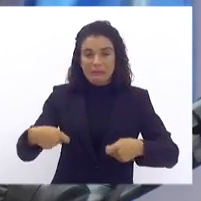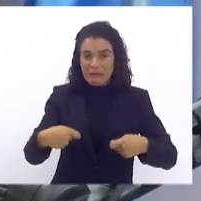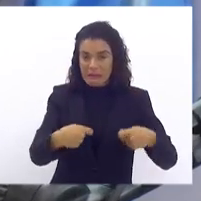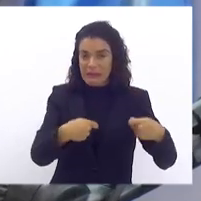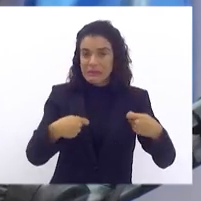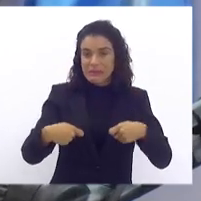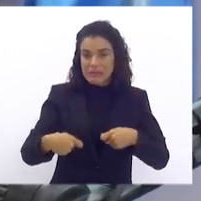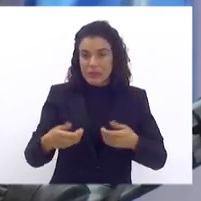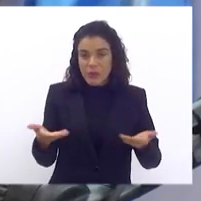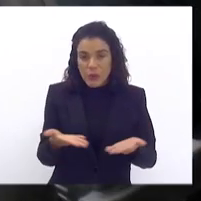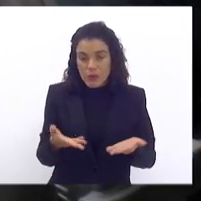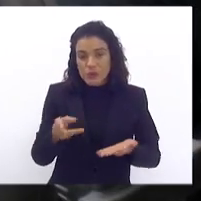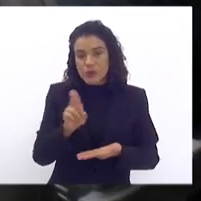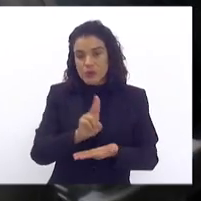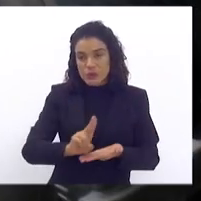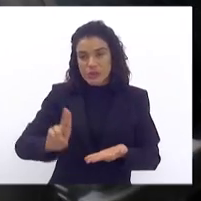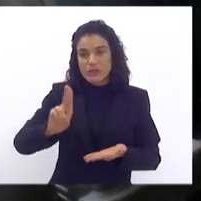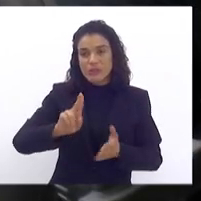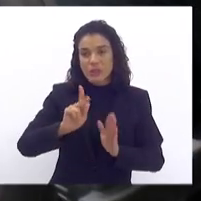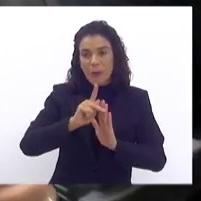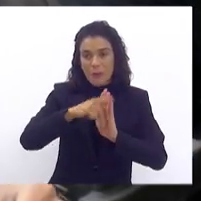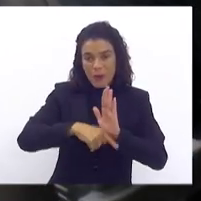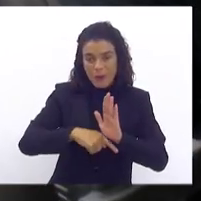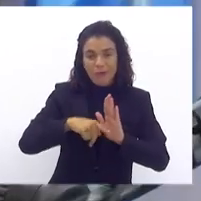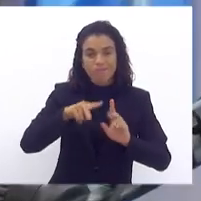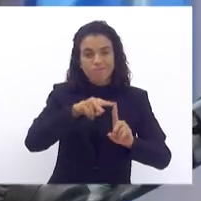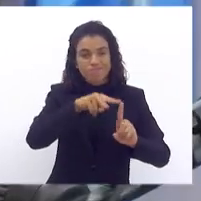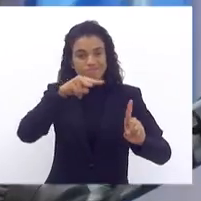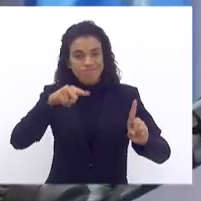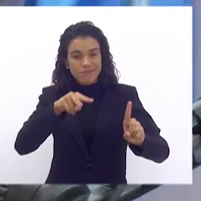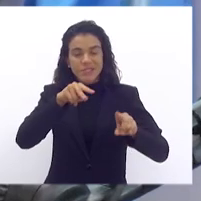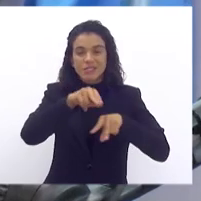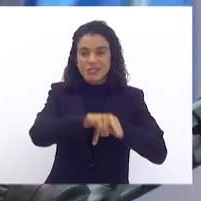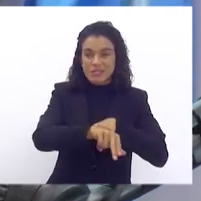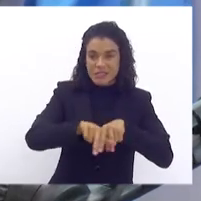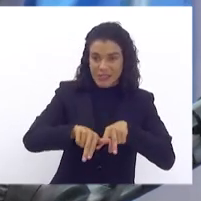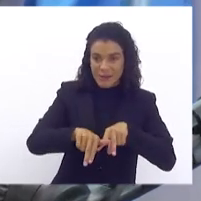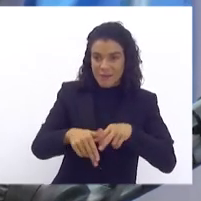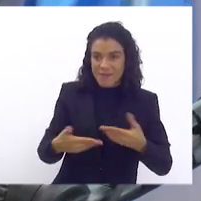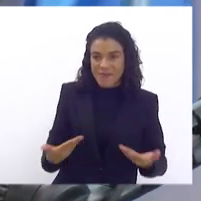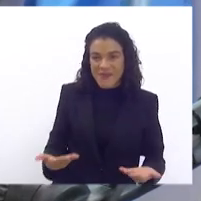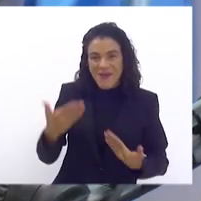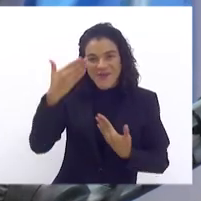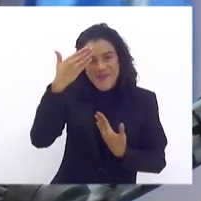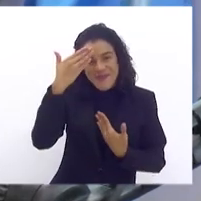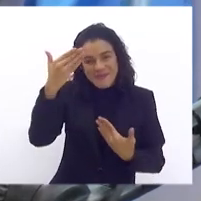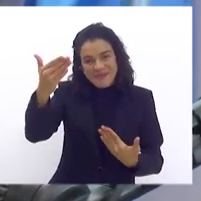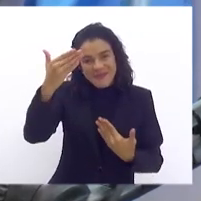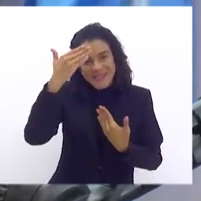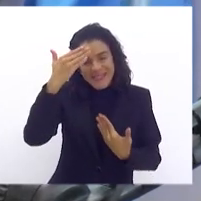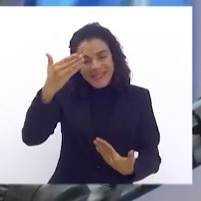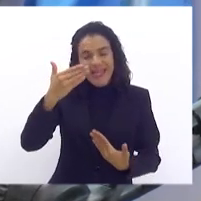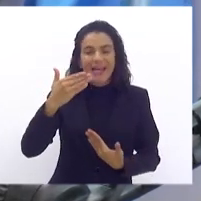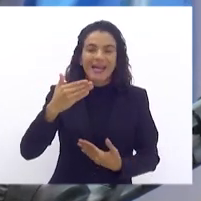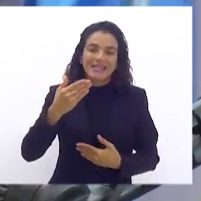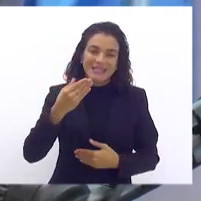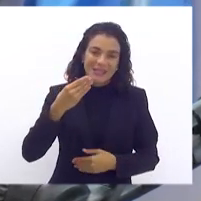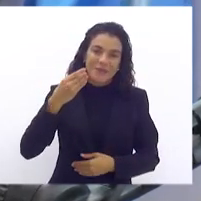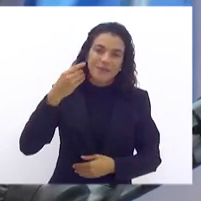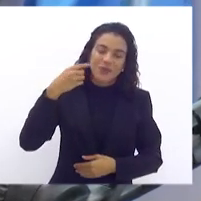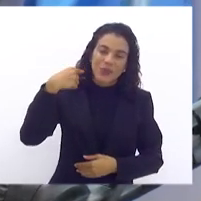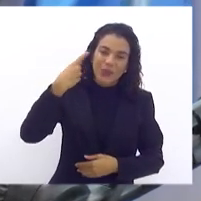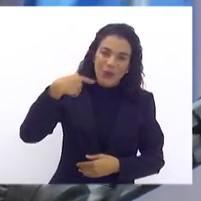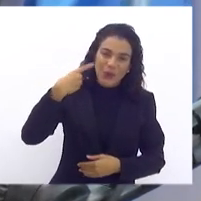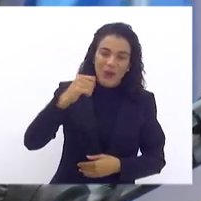de hoje utilizar o protocolo sobre a perspectiva de gênero. Então, muitíssimo obrigada, doutora Adriana,